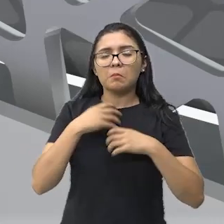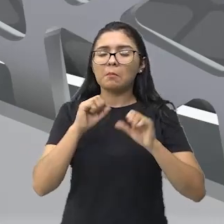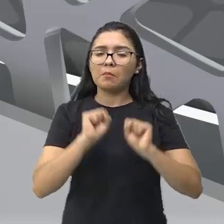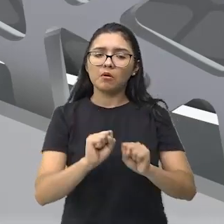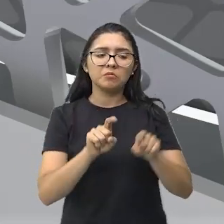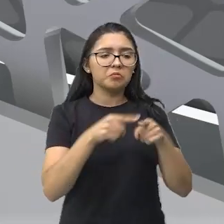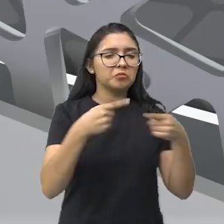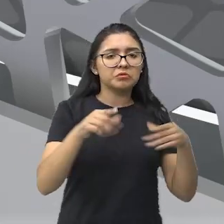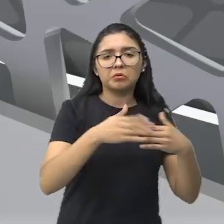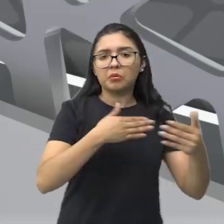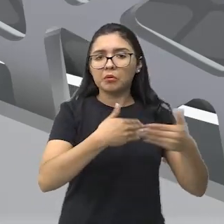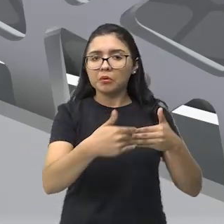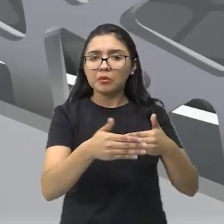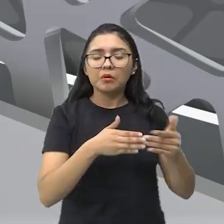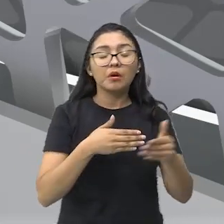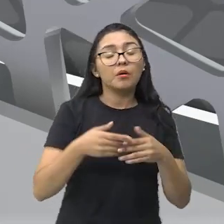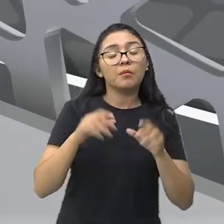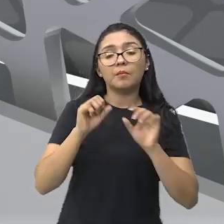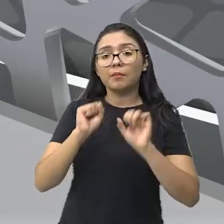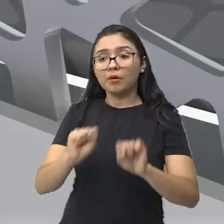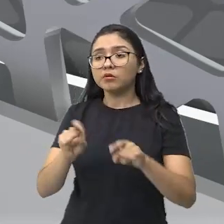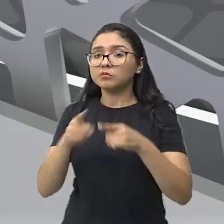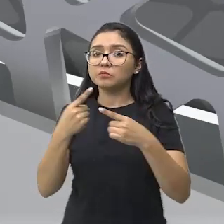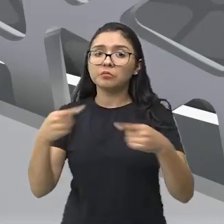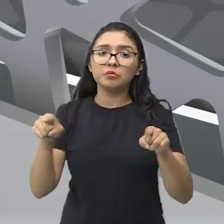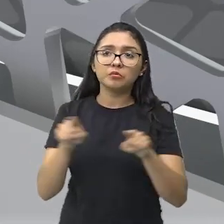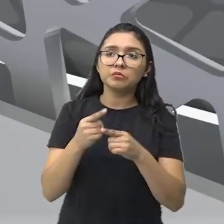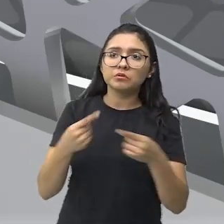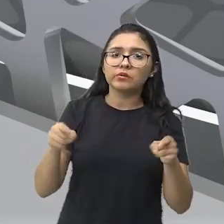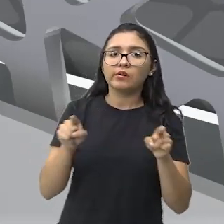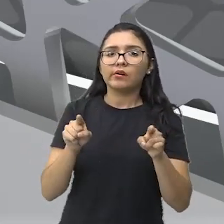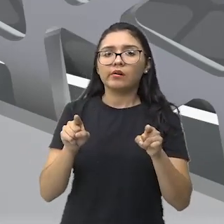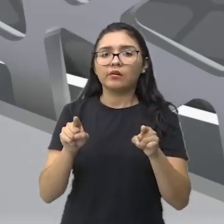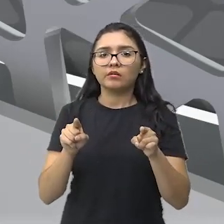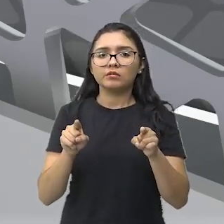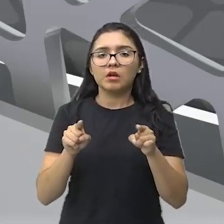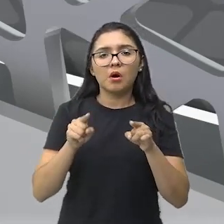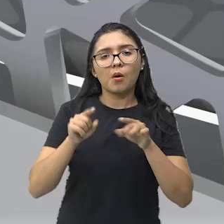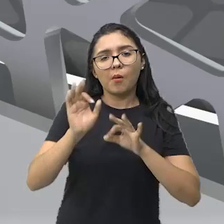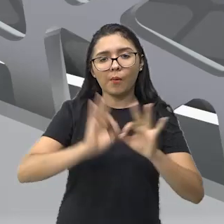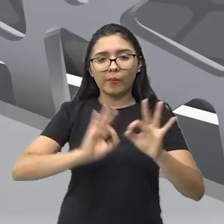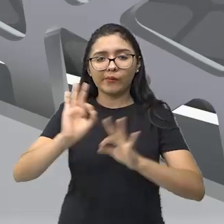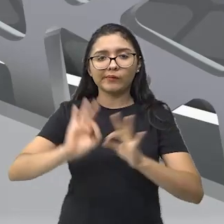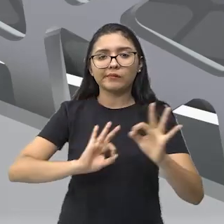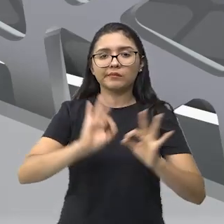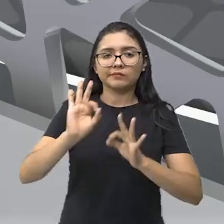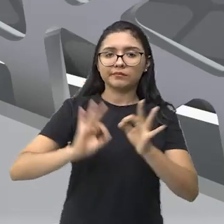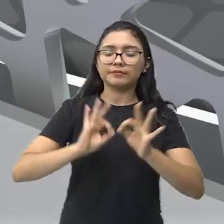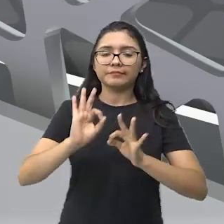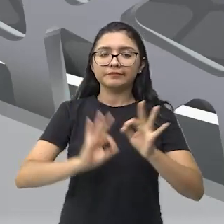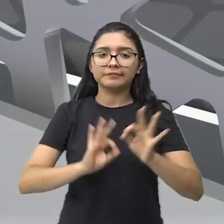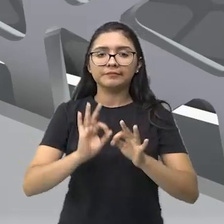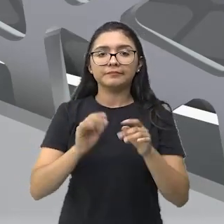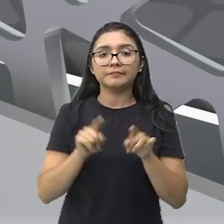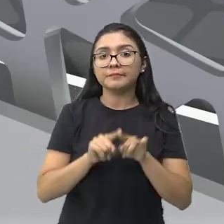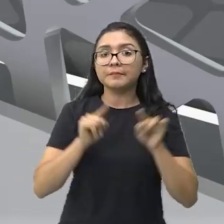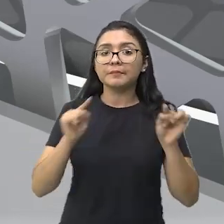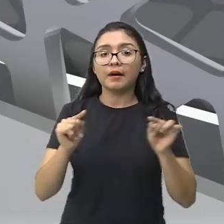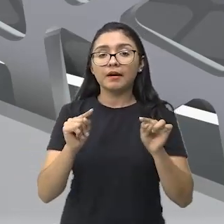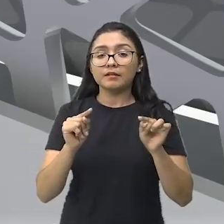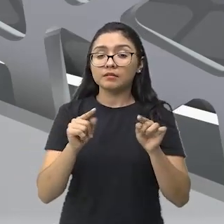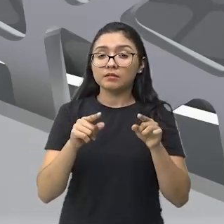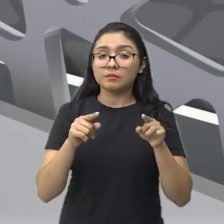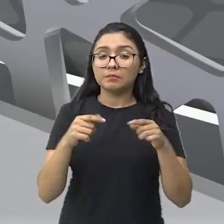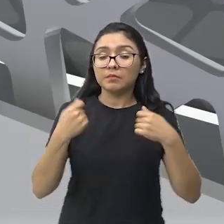música aleatória, ela pode ser uma música, vamos dizer, organizada, certo? Mas para que seja